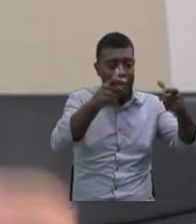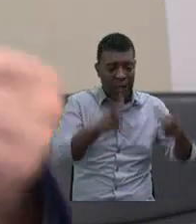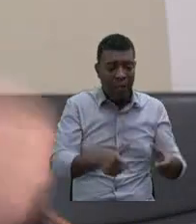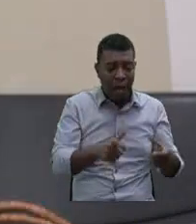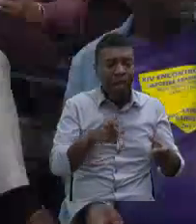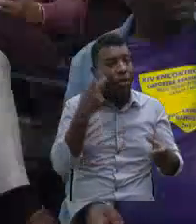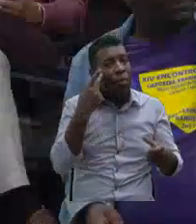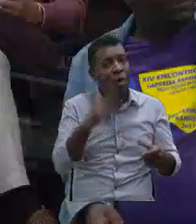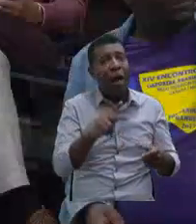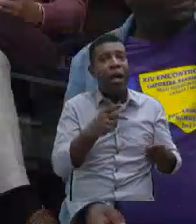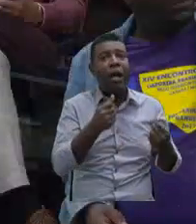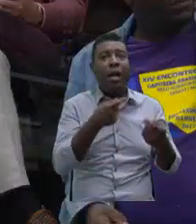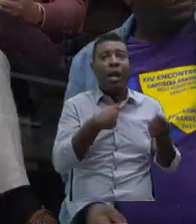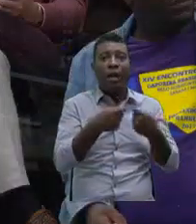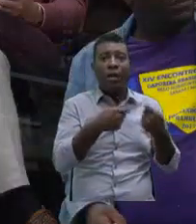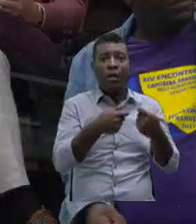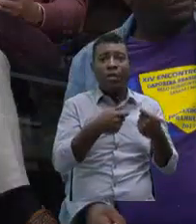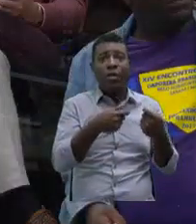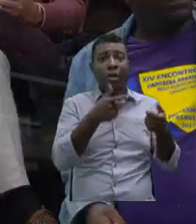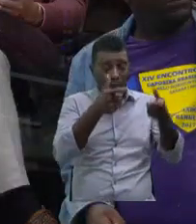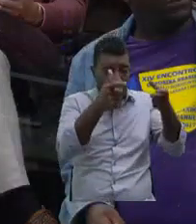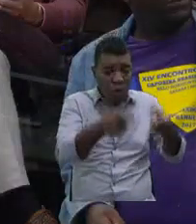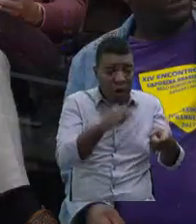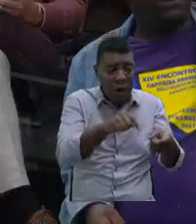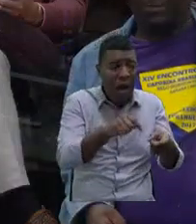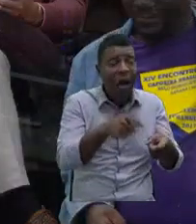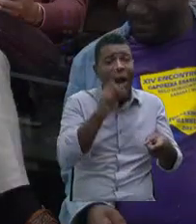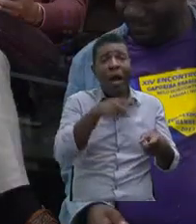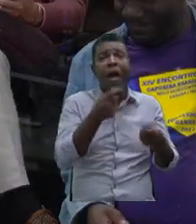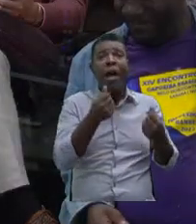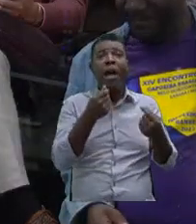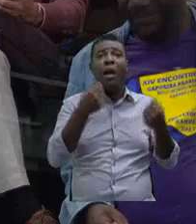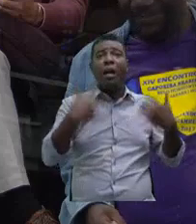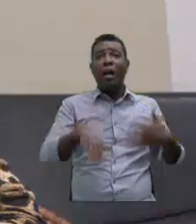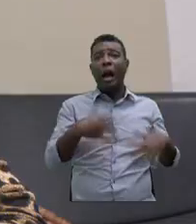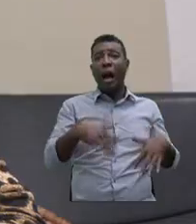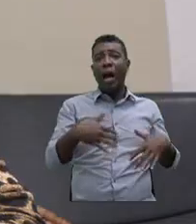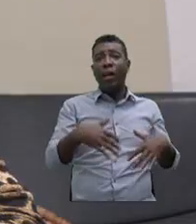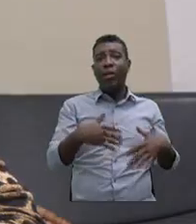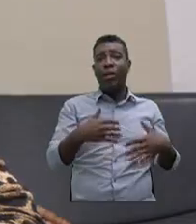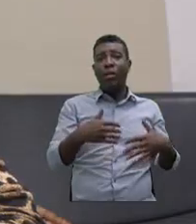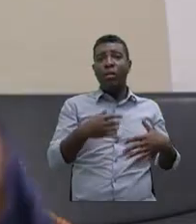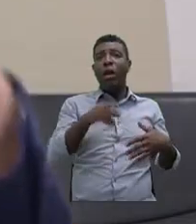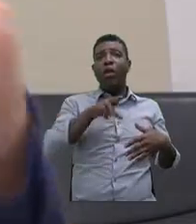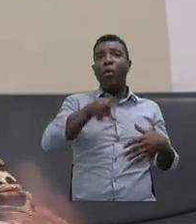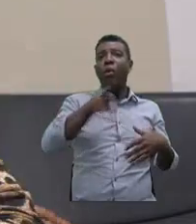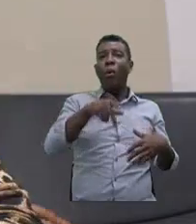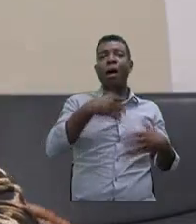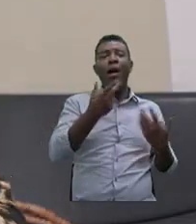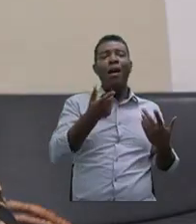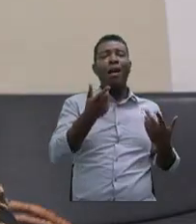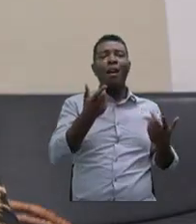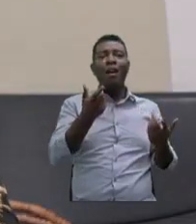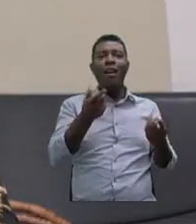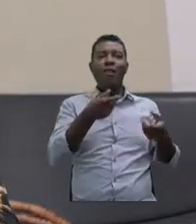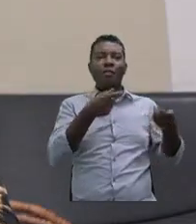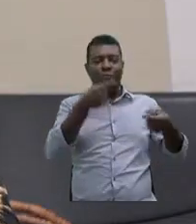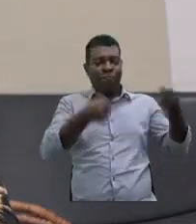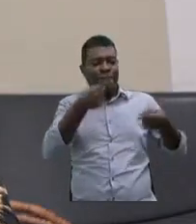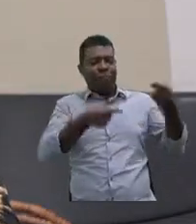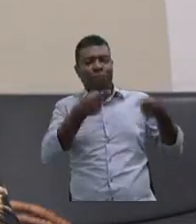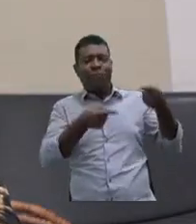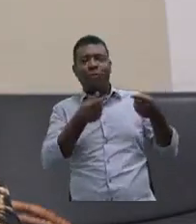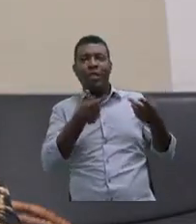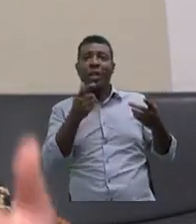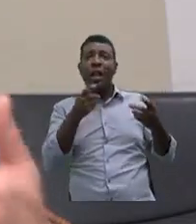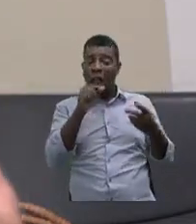são extremamente caros, infelizmente, não são competitivos, seja no imposto local do ICSS, seja no próprio